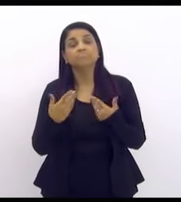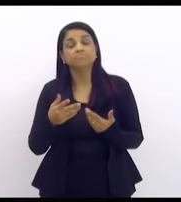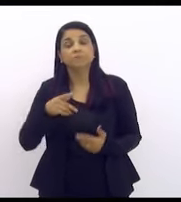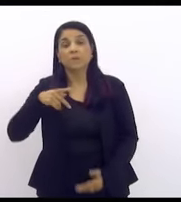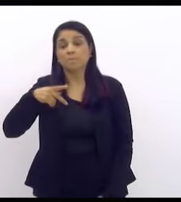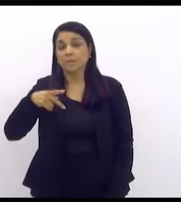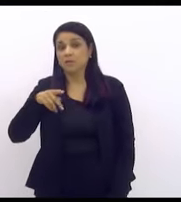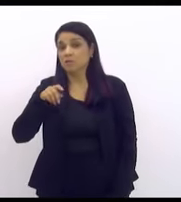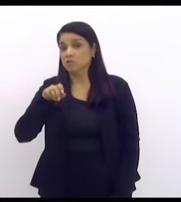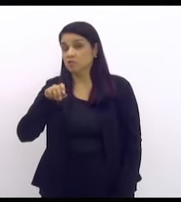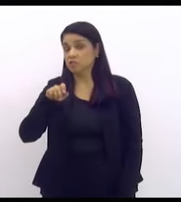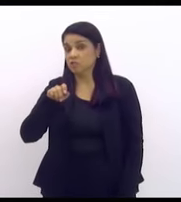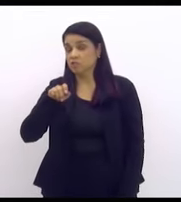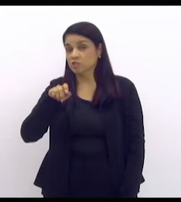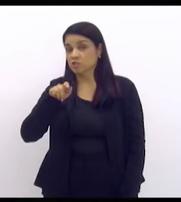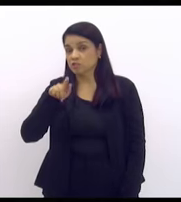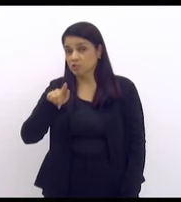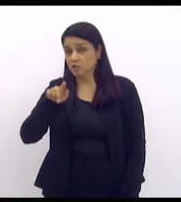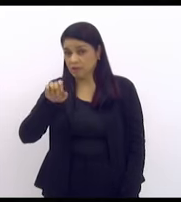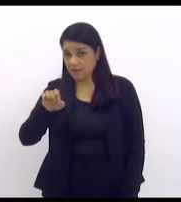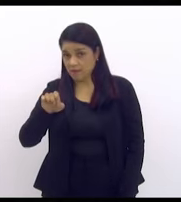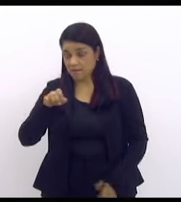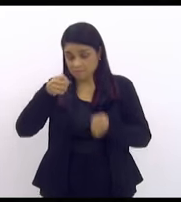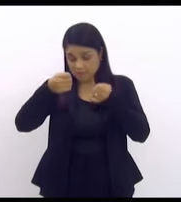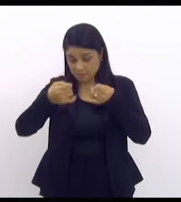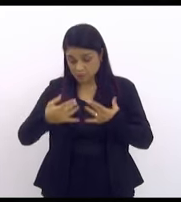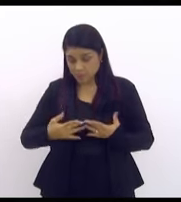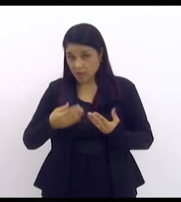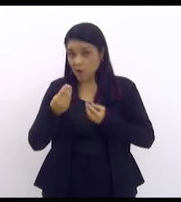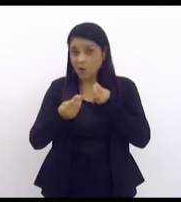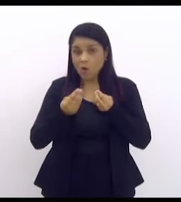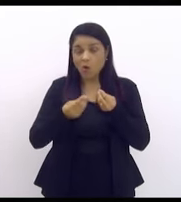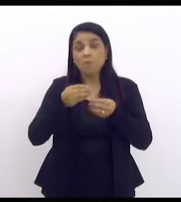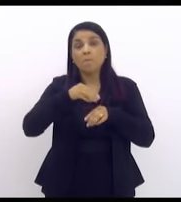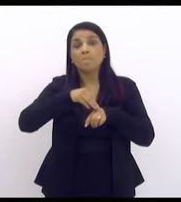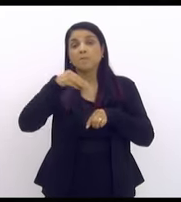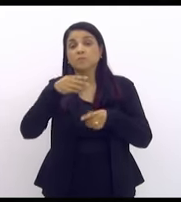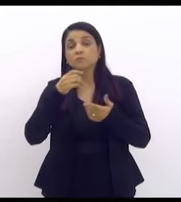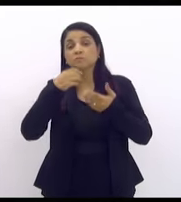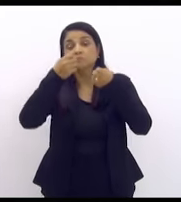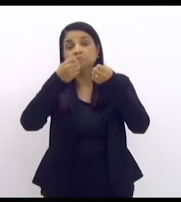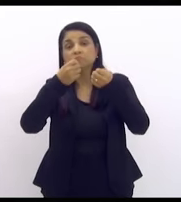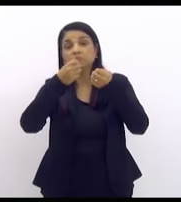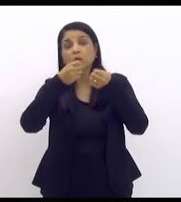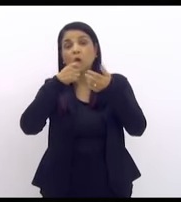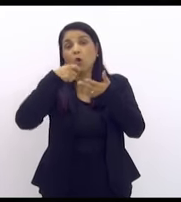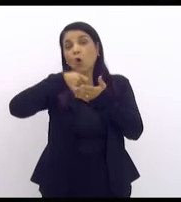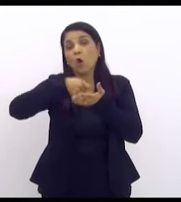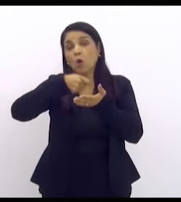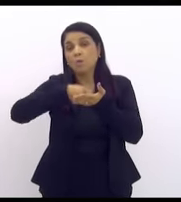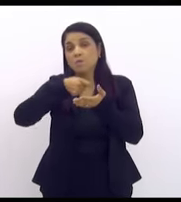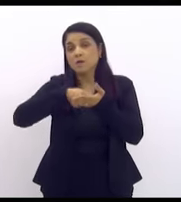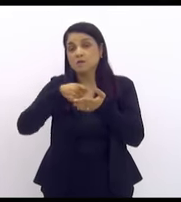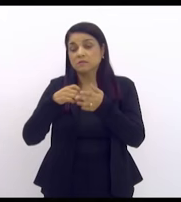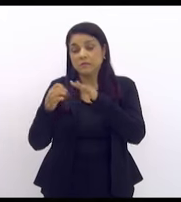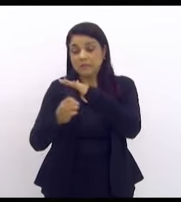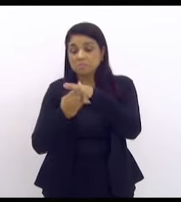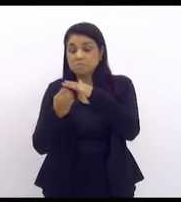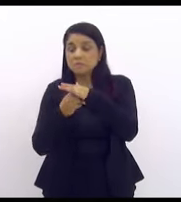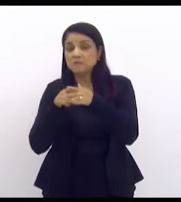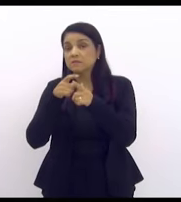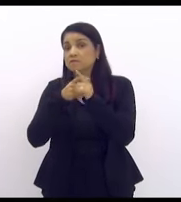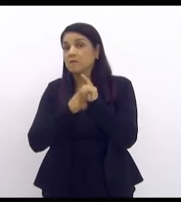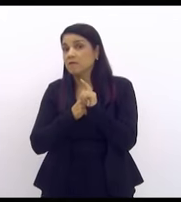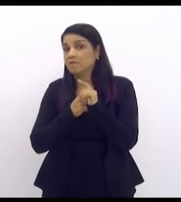casa aqui para explicar qual é a metodologia de cobrança que eles fazem, no sentido de reaver o quanto essas empresas devem, nós